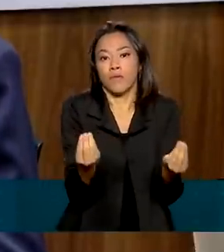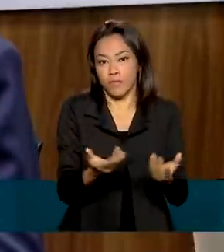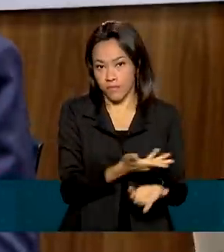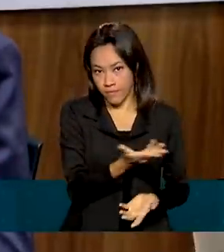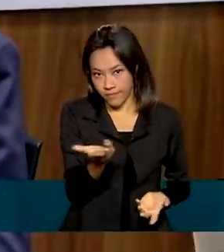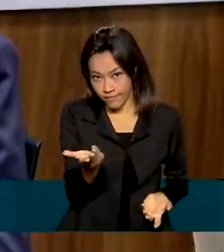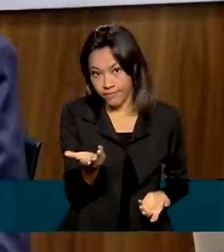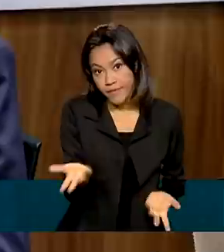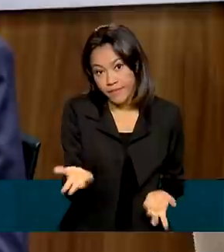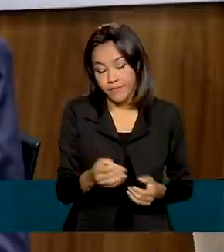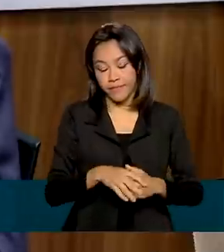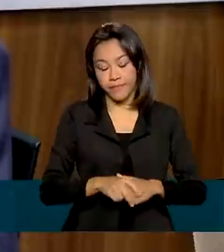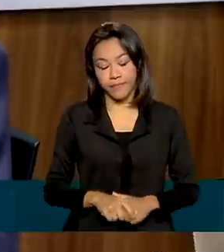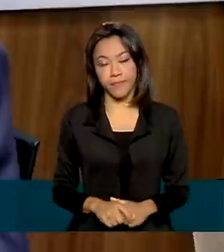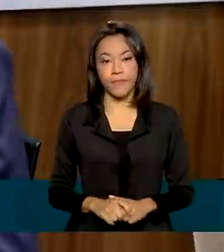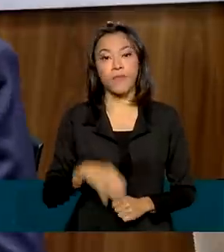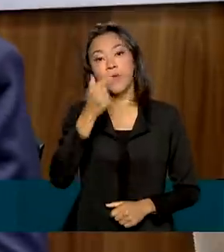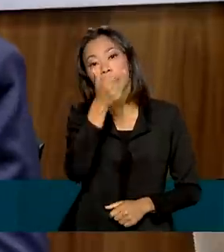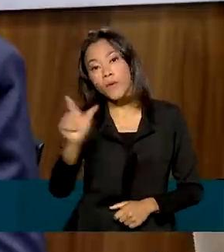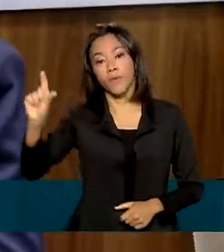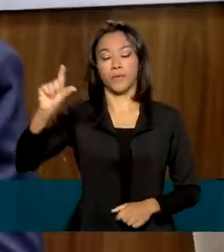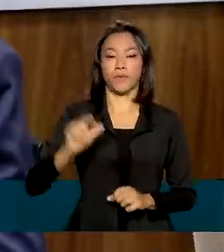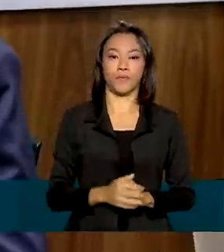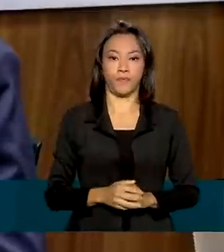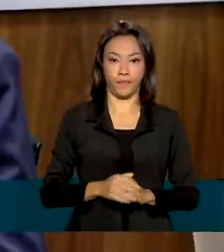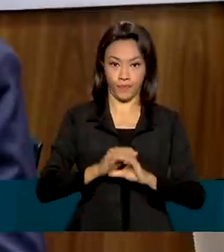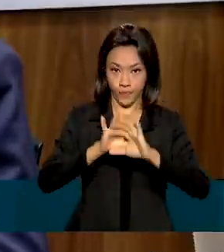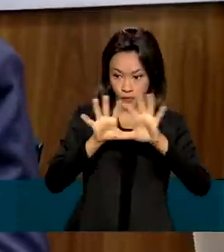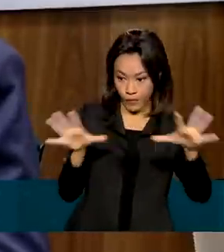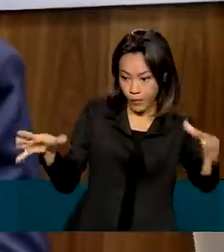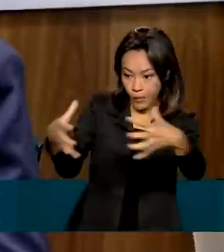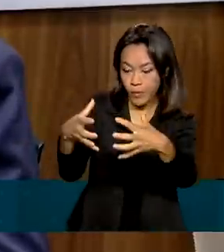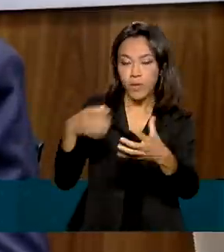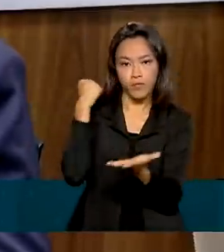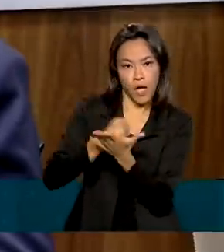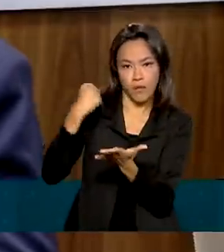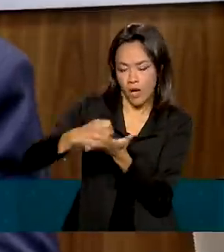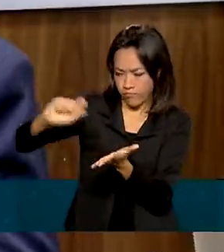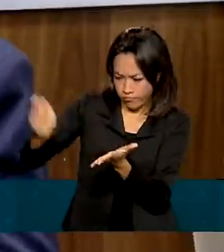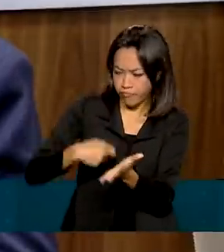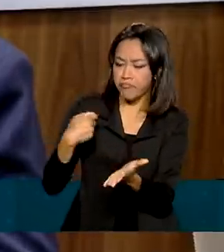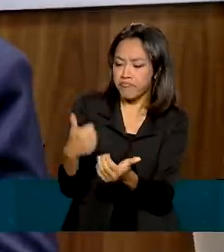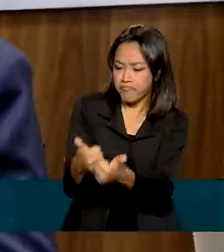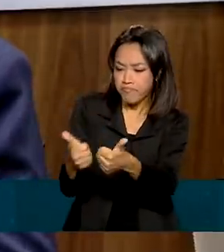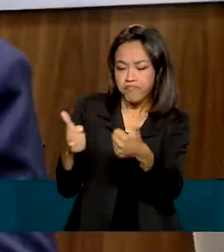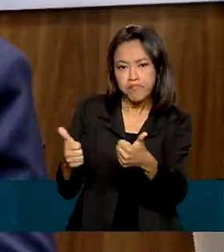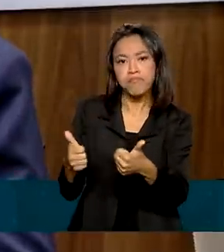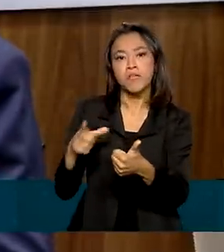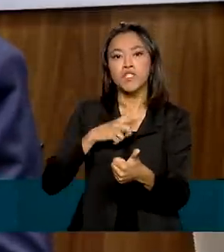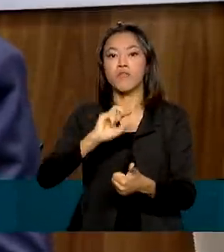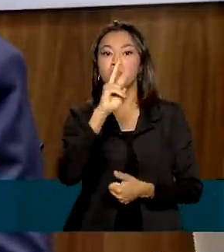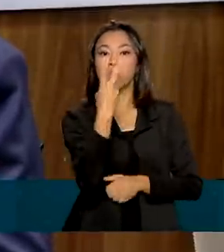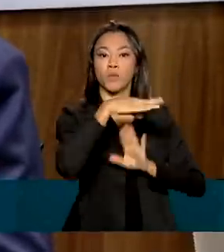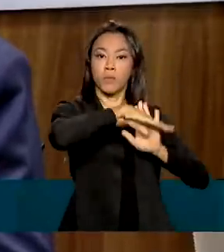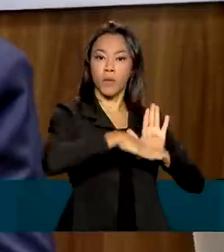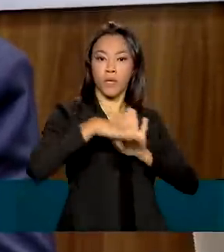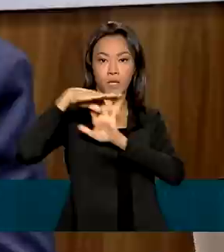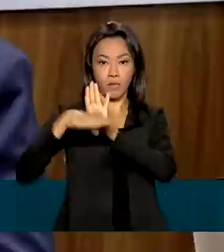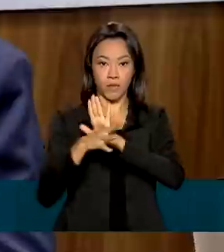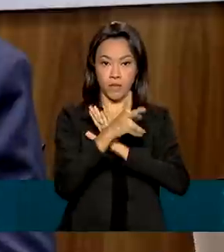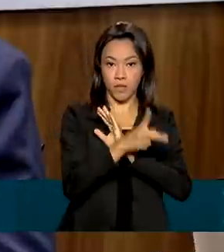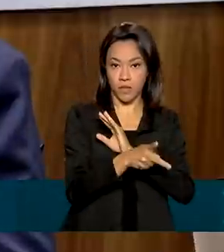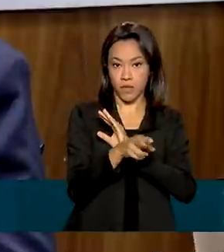bem a outra parte os formais de carteira assinada tivermos os dois programas o pronamp